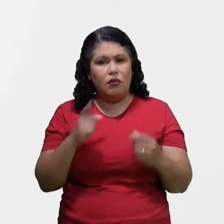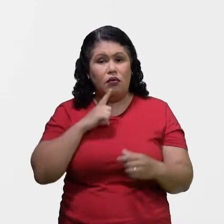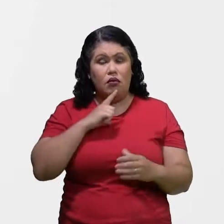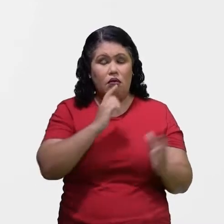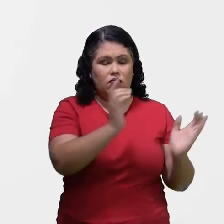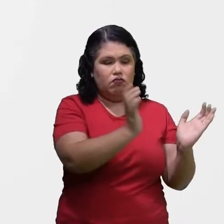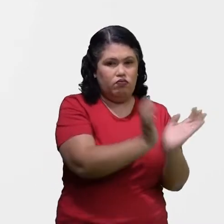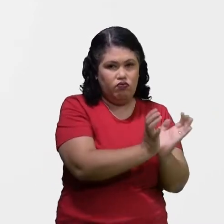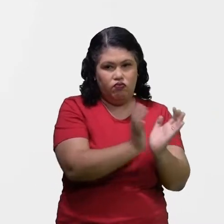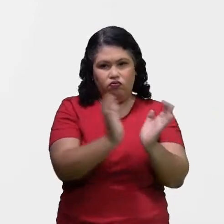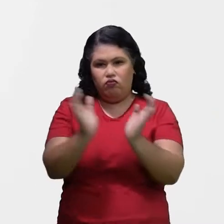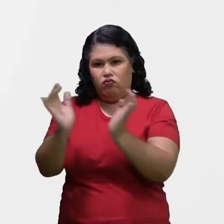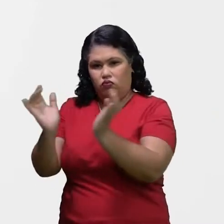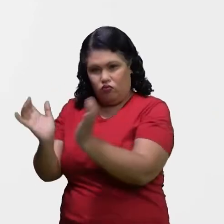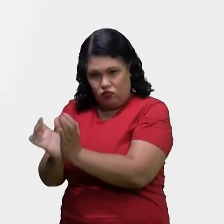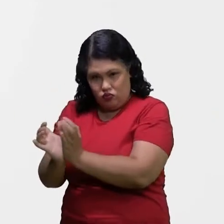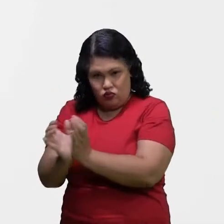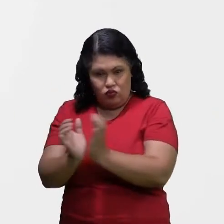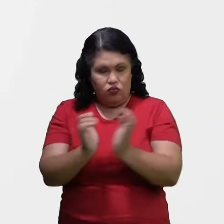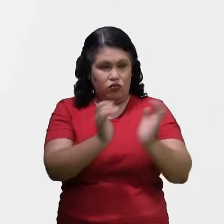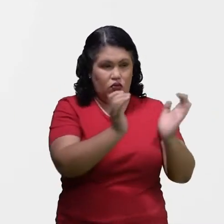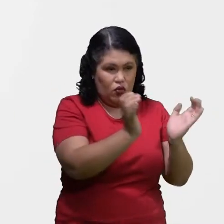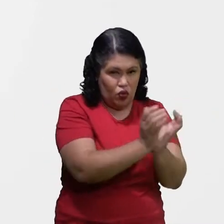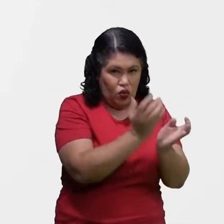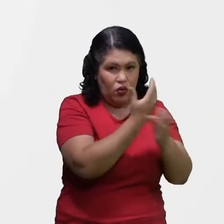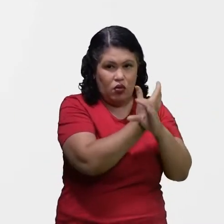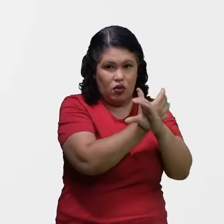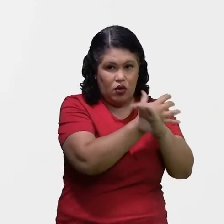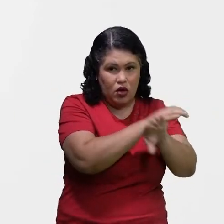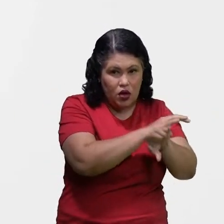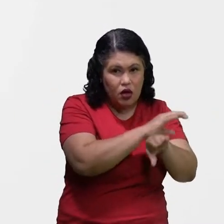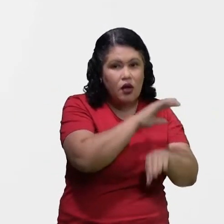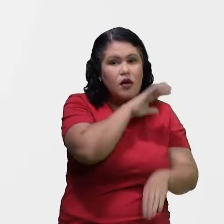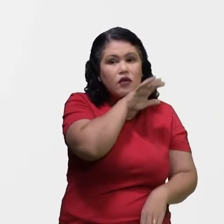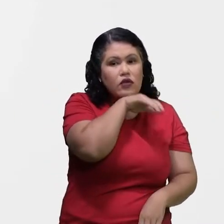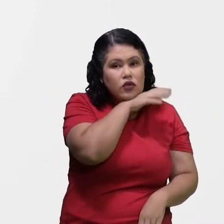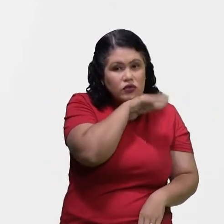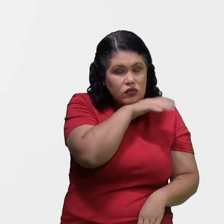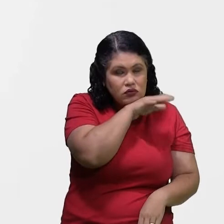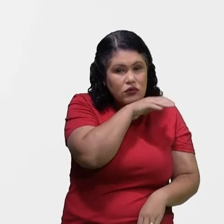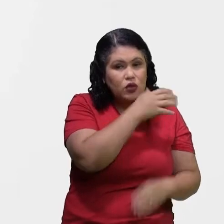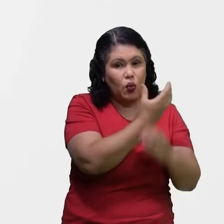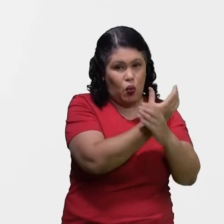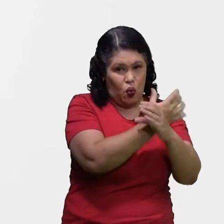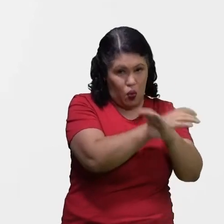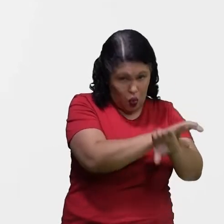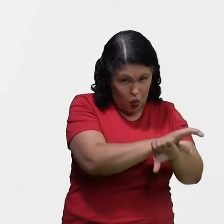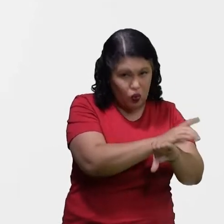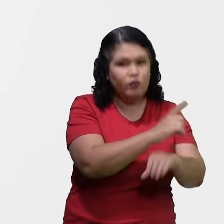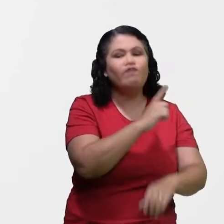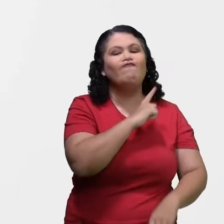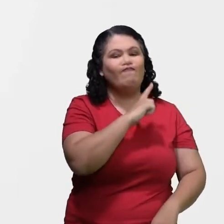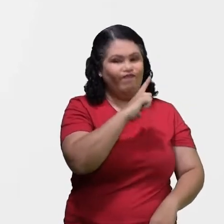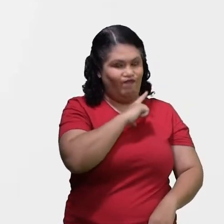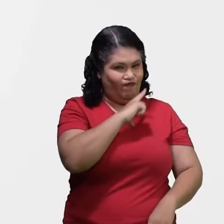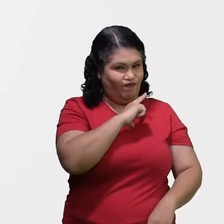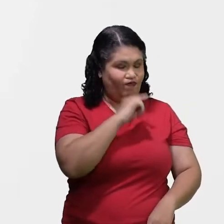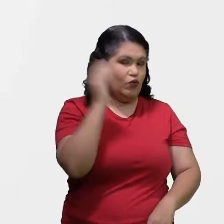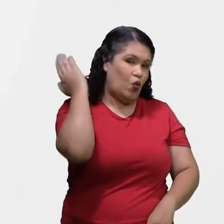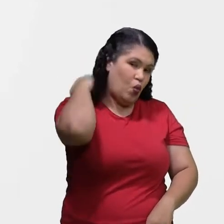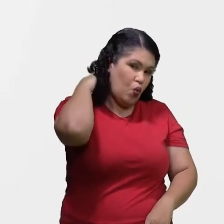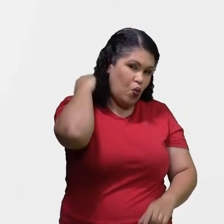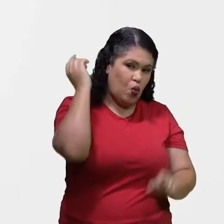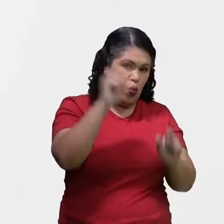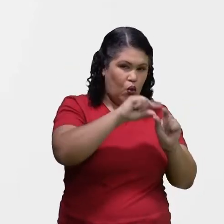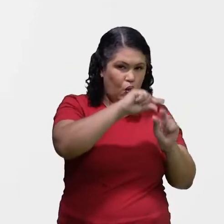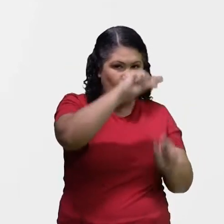desses animais. Nós temos os animais vertebrados. Vertebrados são aqueles que possuem coluna vertebral e crânio,